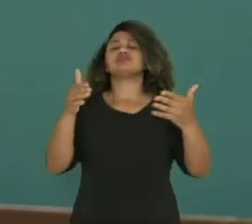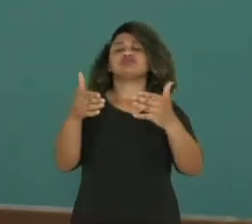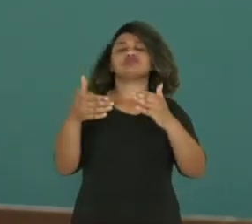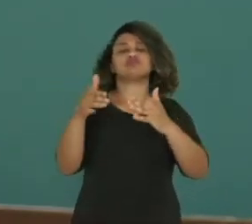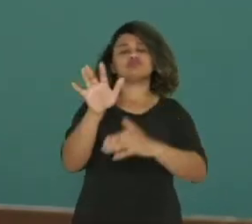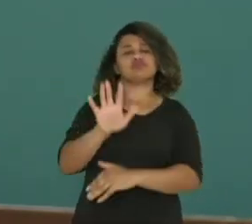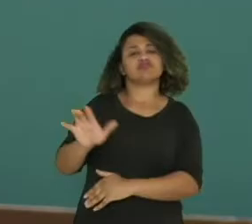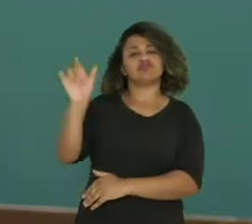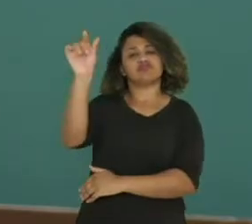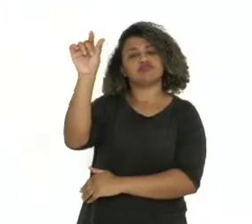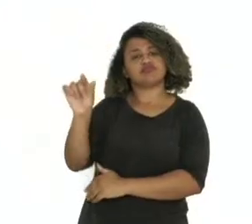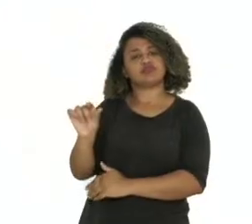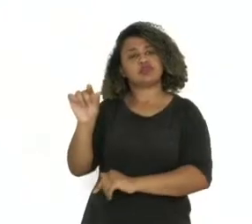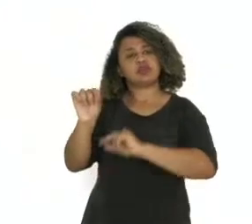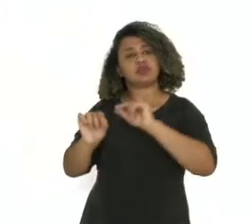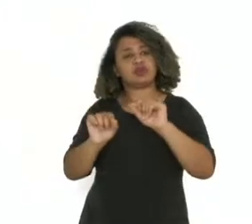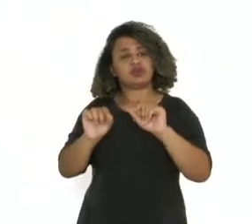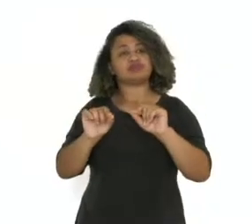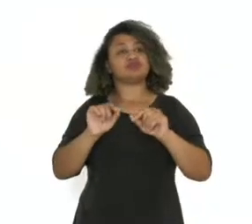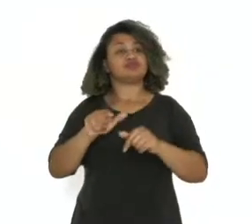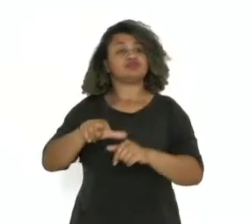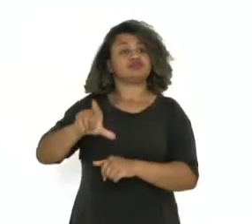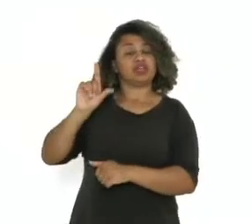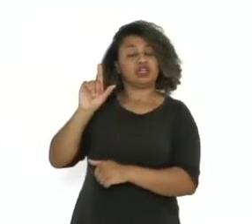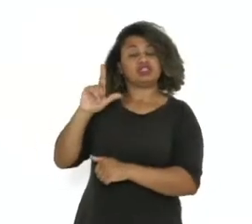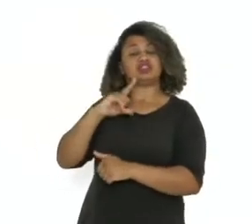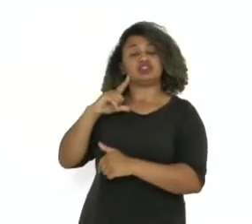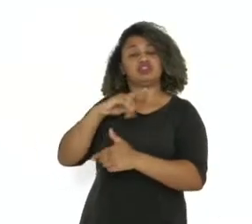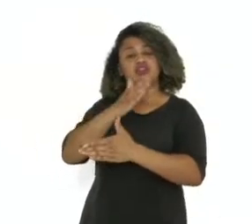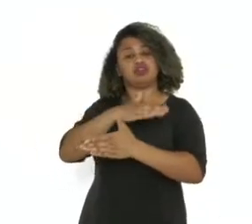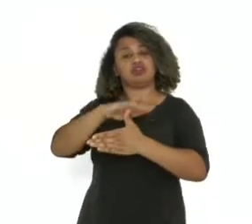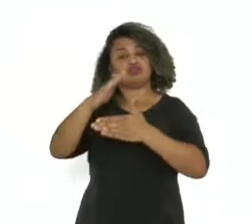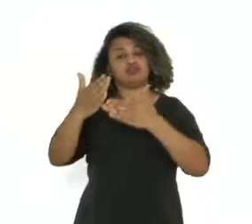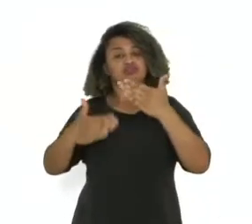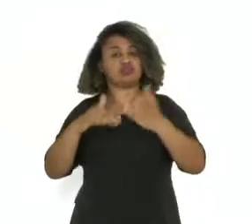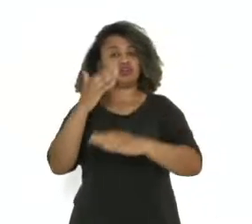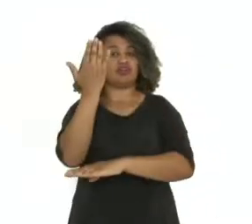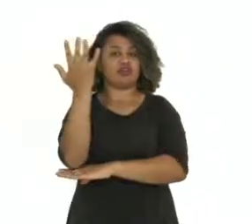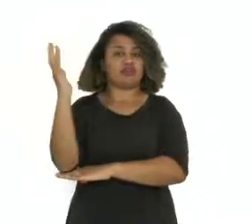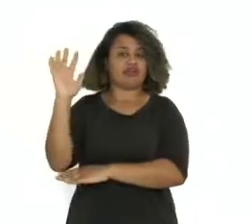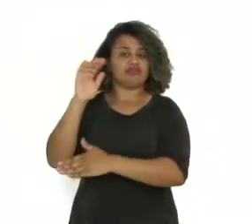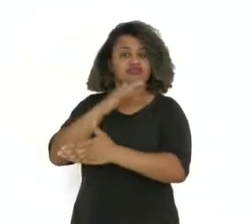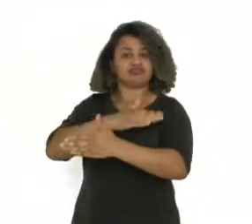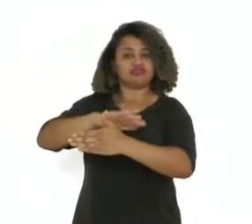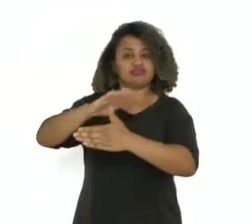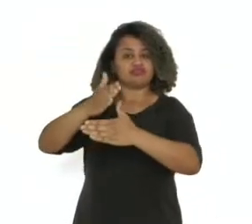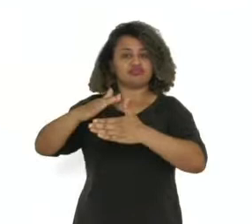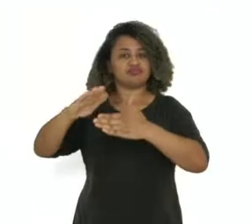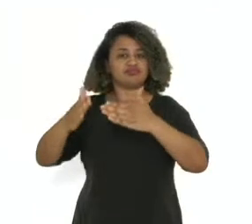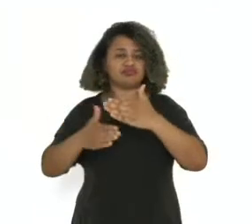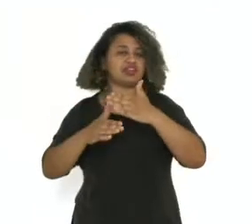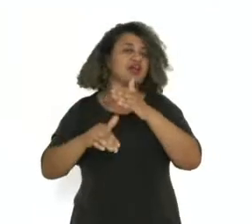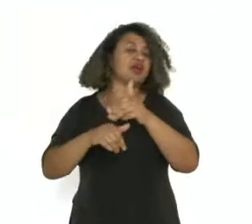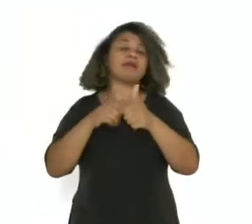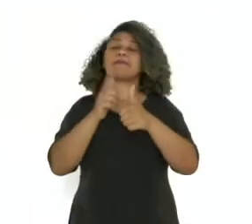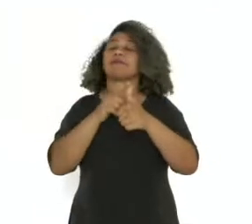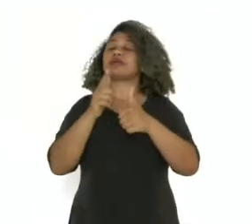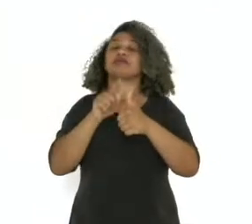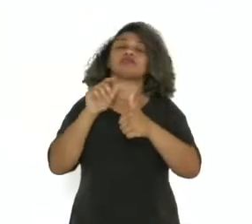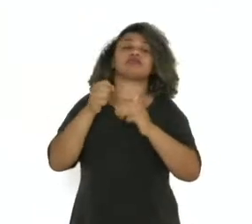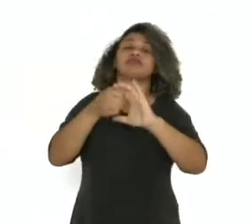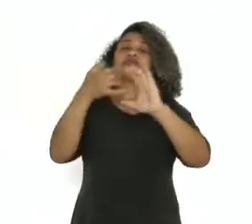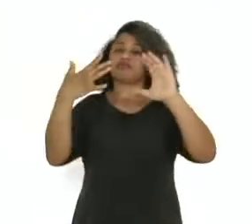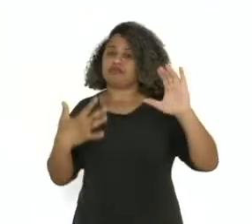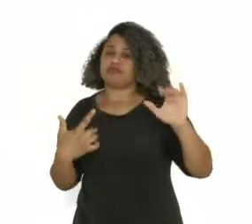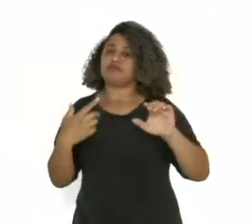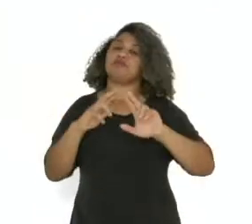desta área? Era recoberta pela Floresta Atlântica, pela Mata Atlântica. É a primeira característica. Por isso